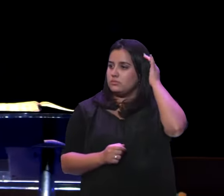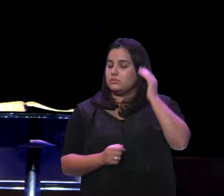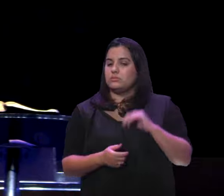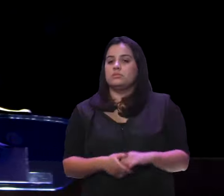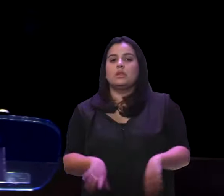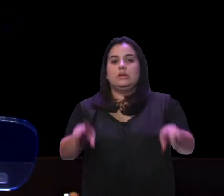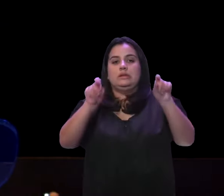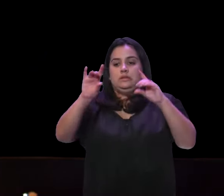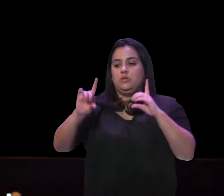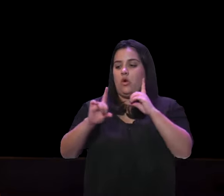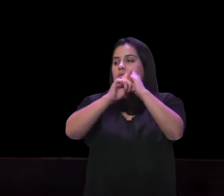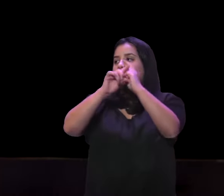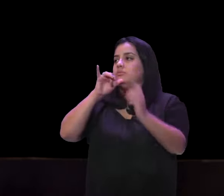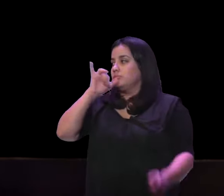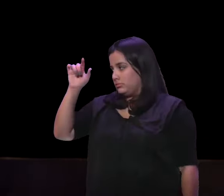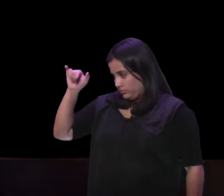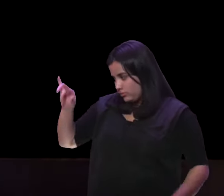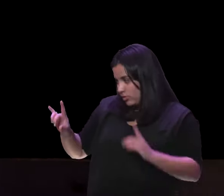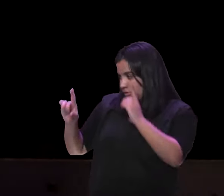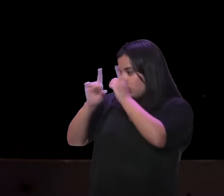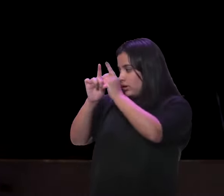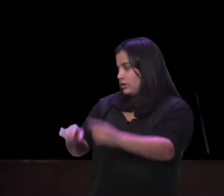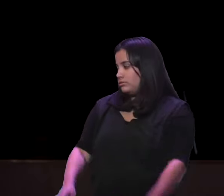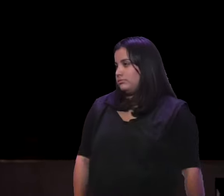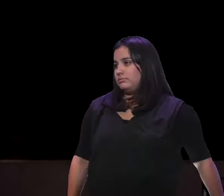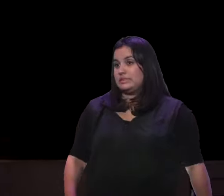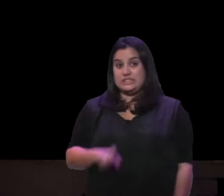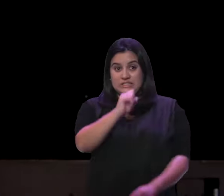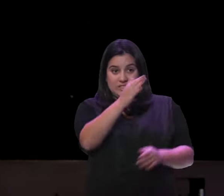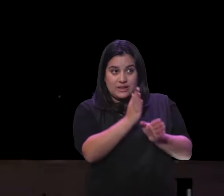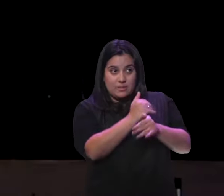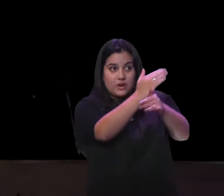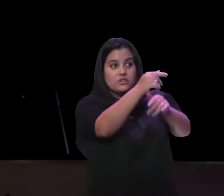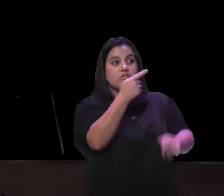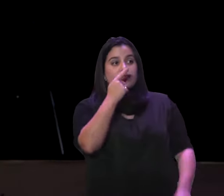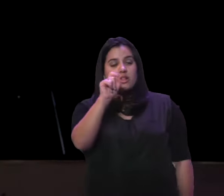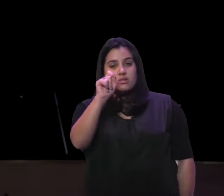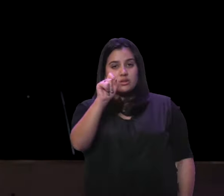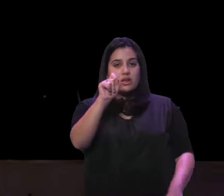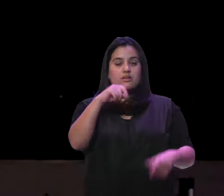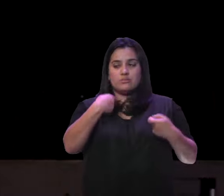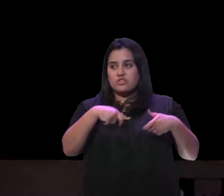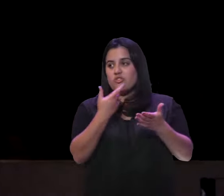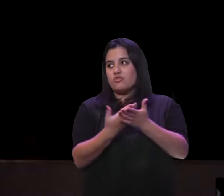Quem achou, fala achei. Quem não achou, fala One Flow School.